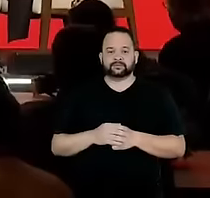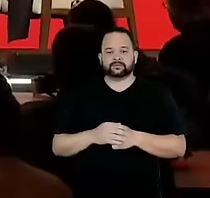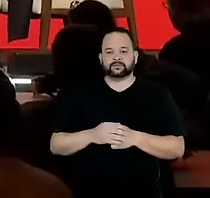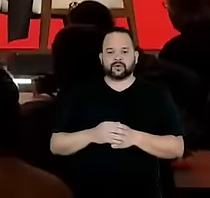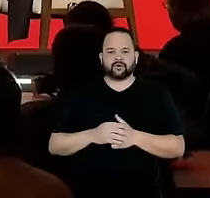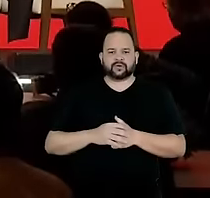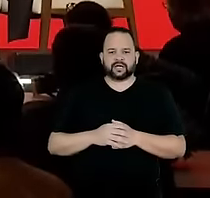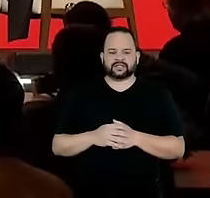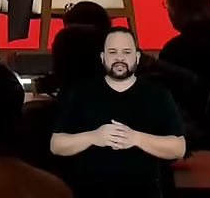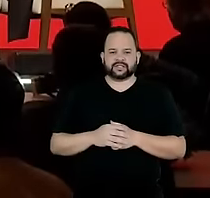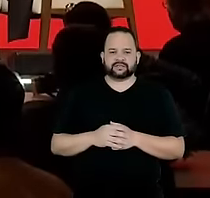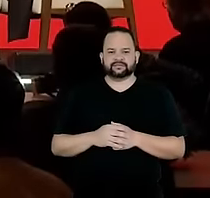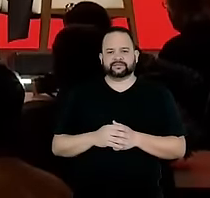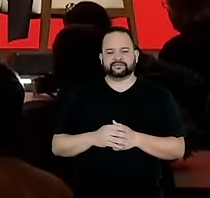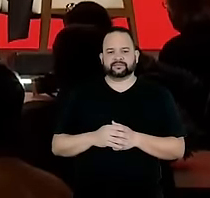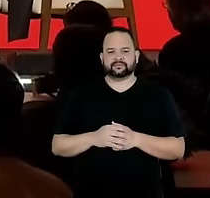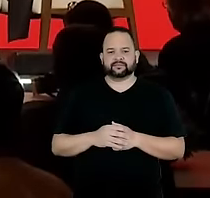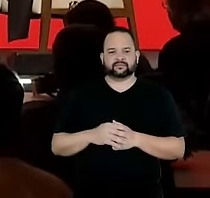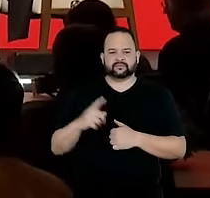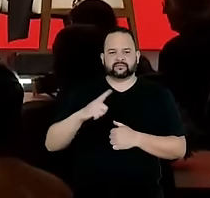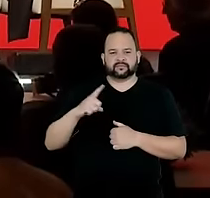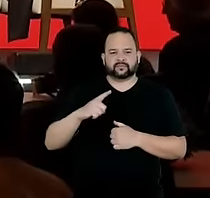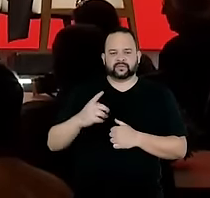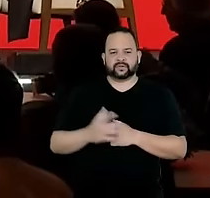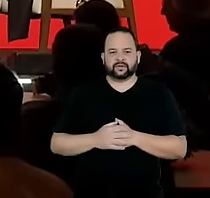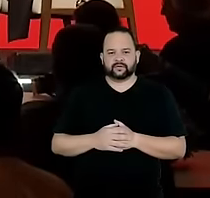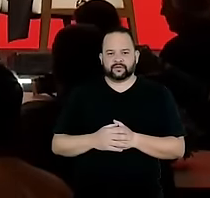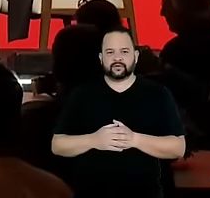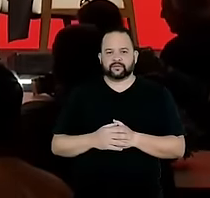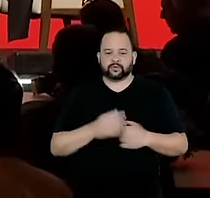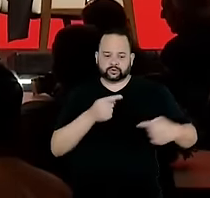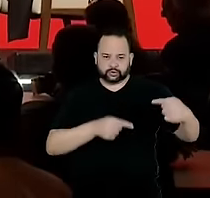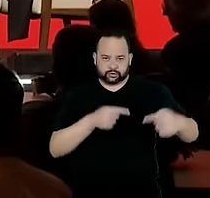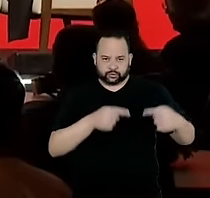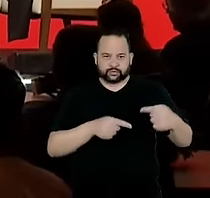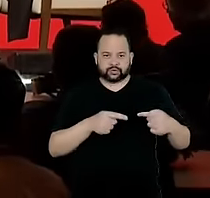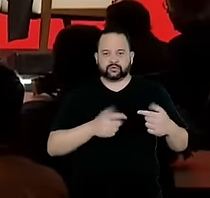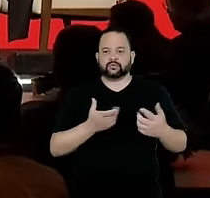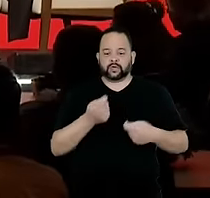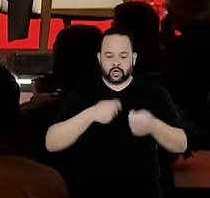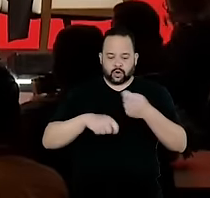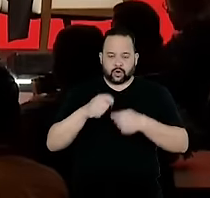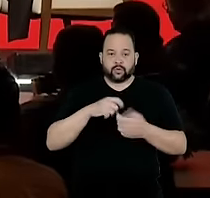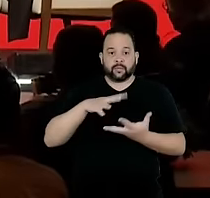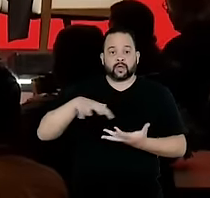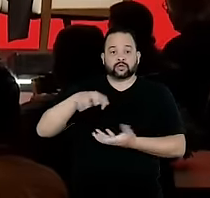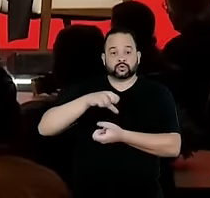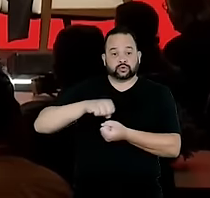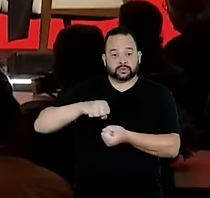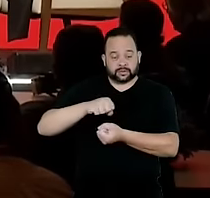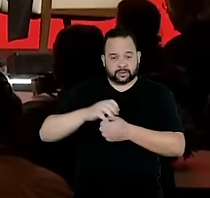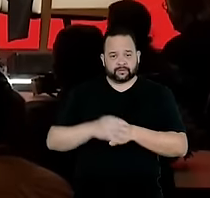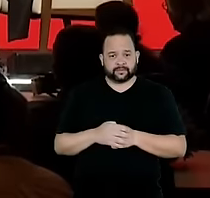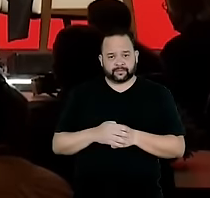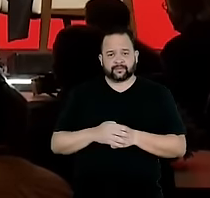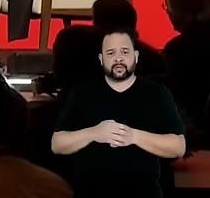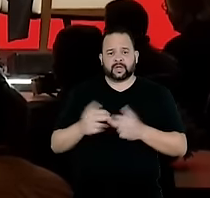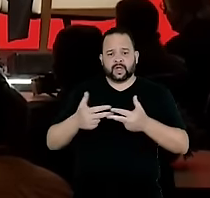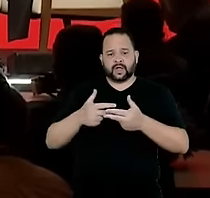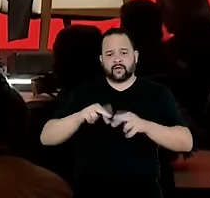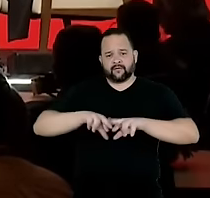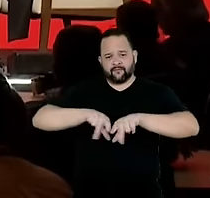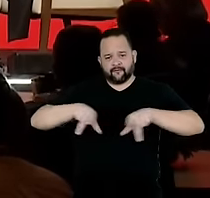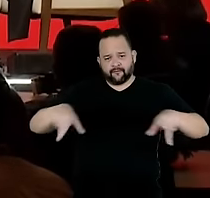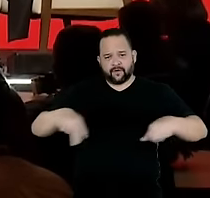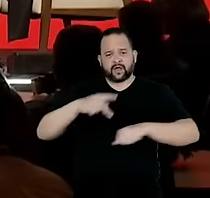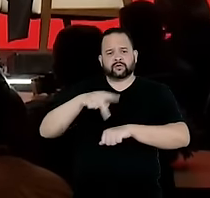proposta de uma taxonomia sustentável pro Brasil a nossa taxonomia tá recebendo elogios no mundo inteiro era importante que os brasileiros soubessem